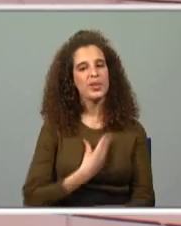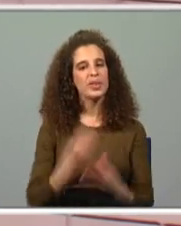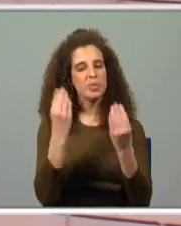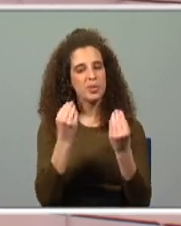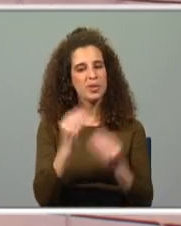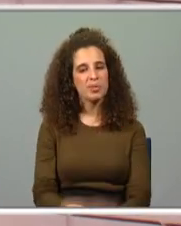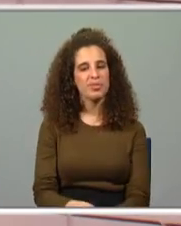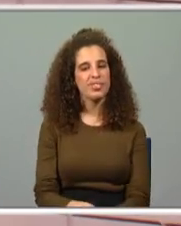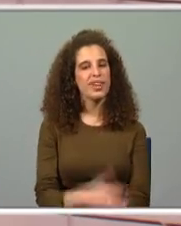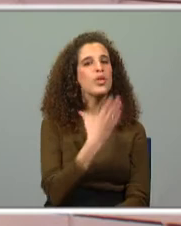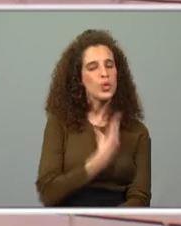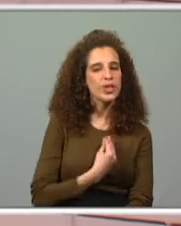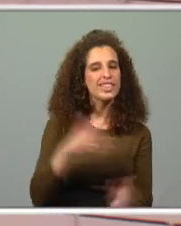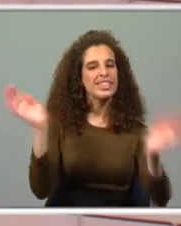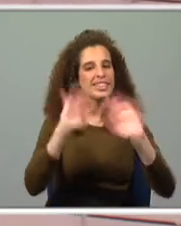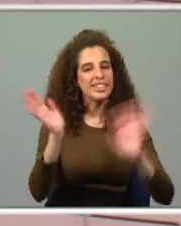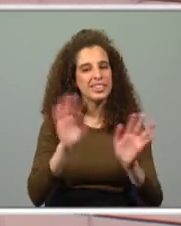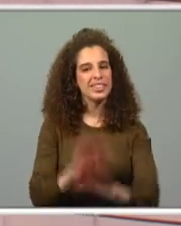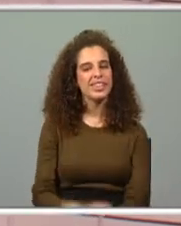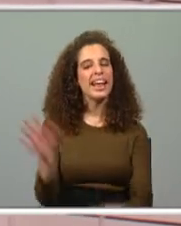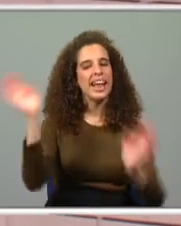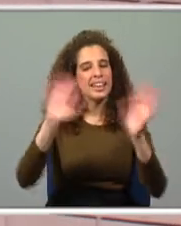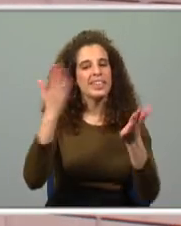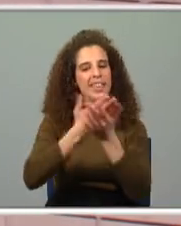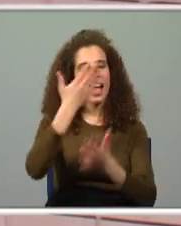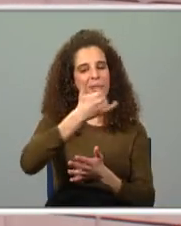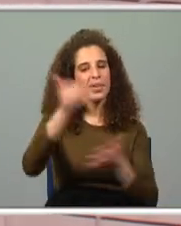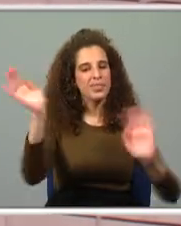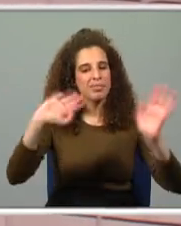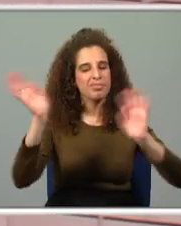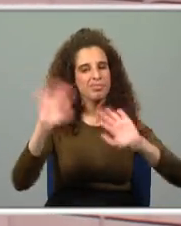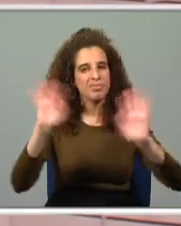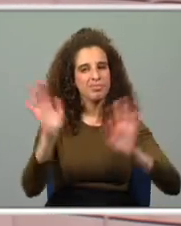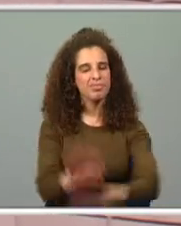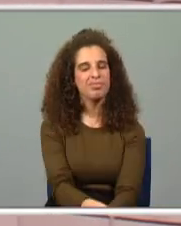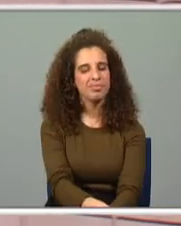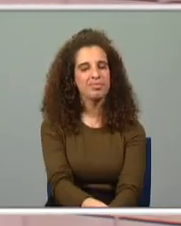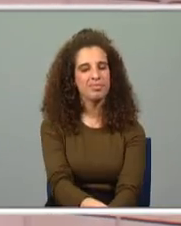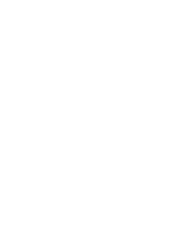E olhem, foi um gosto. Despedimos de vocês. Adeus e até ao próximo bloco. Tchau.